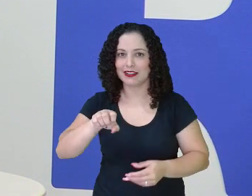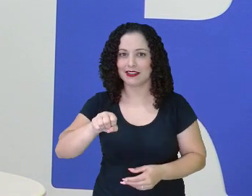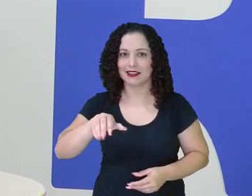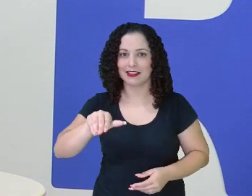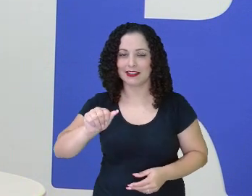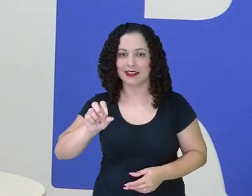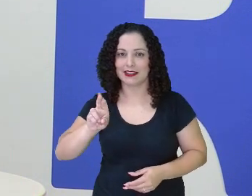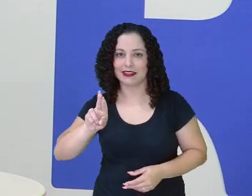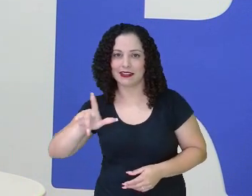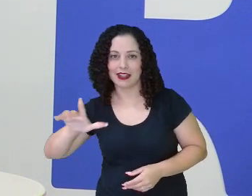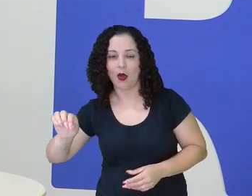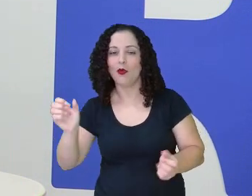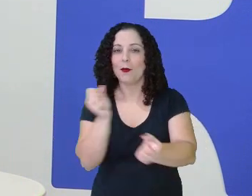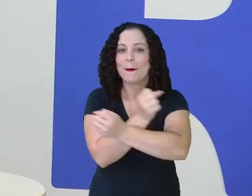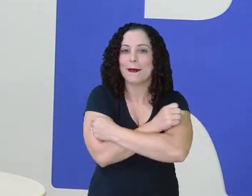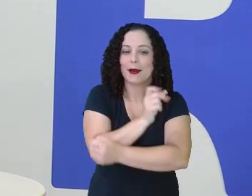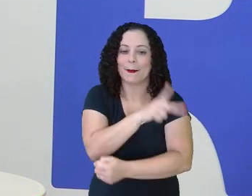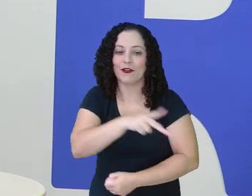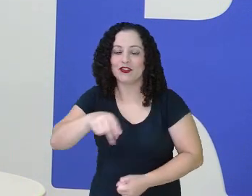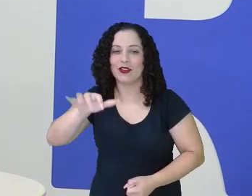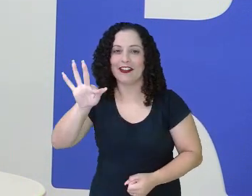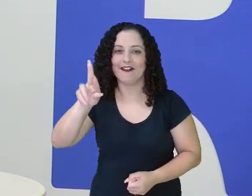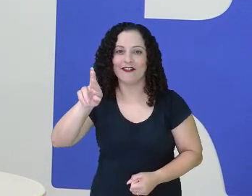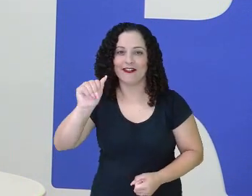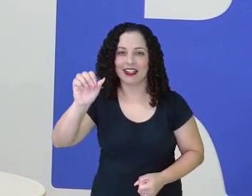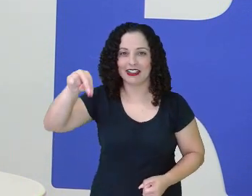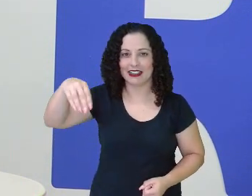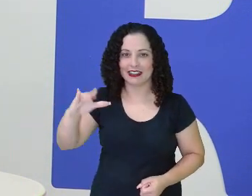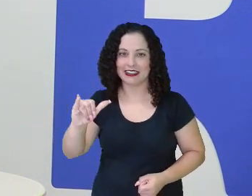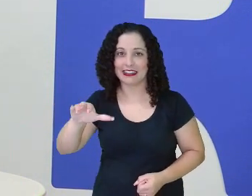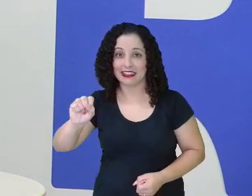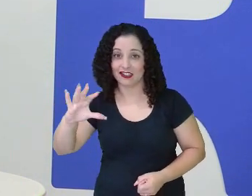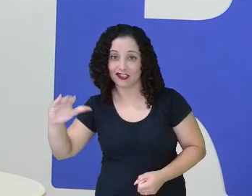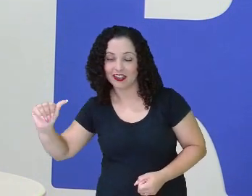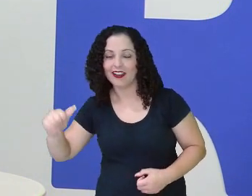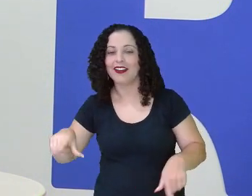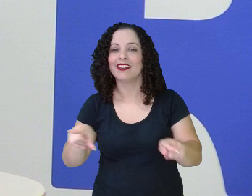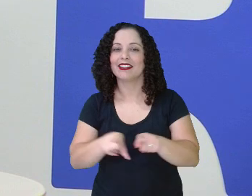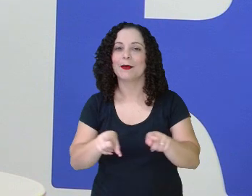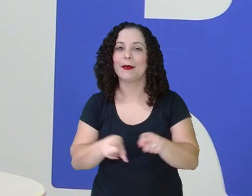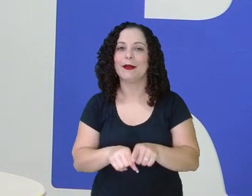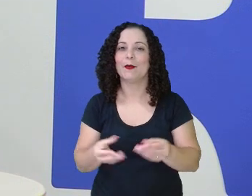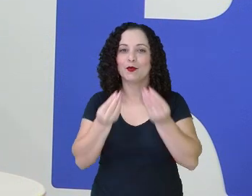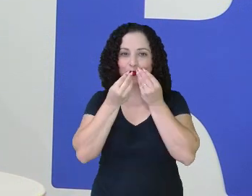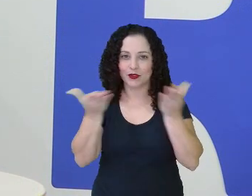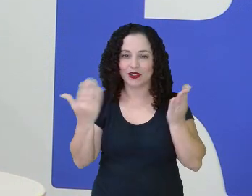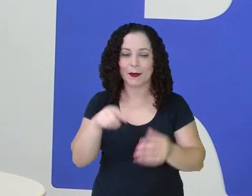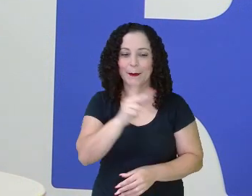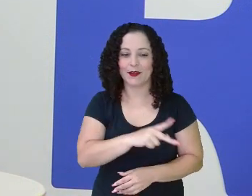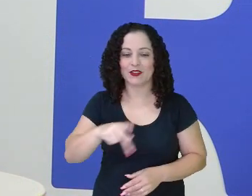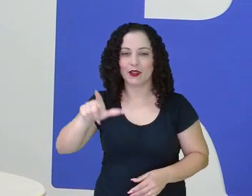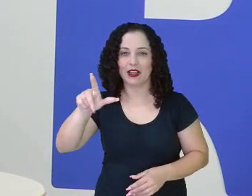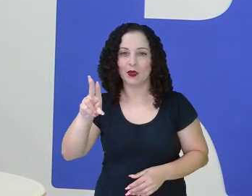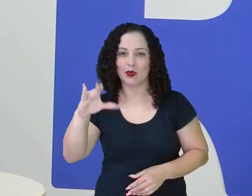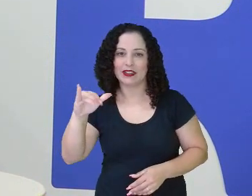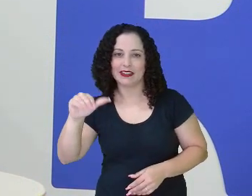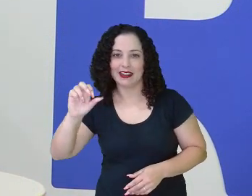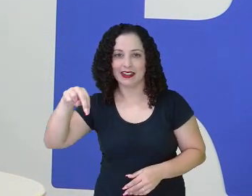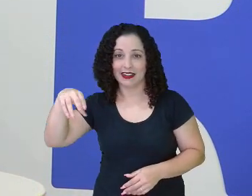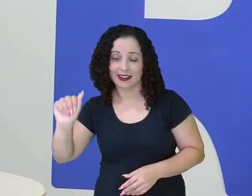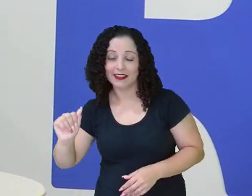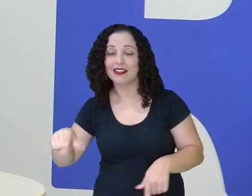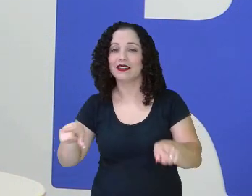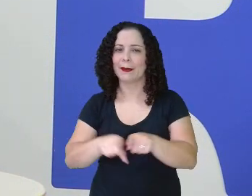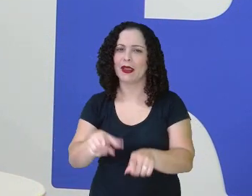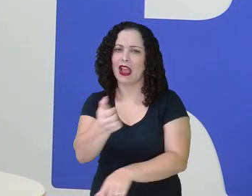abraço para a professora Francisca. Beijo, Francisca. A Shirlaine mandando um beijo para a professora Luciana. E teve uma estudante que ela relatou